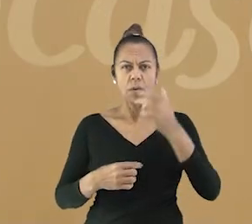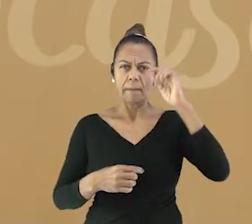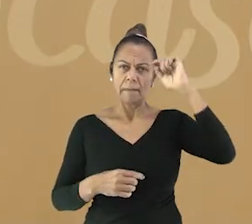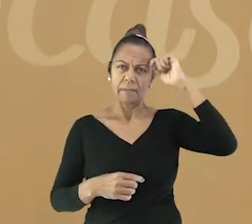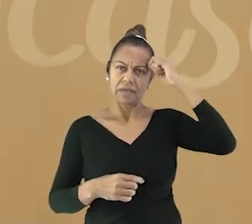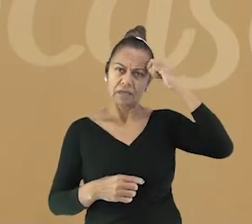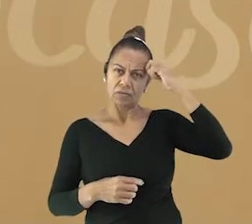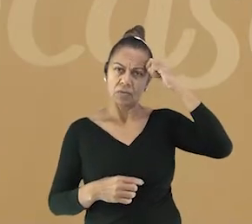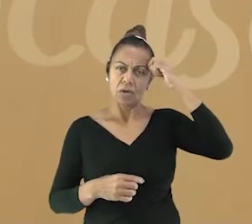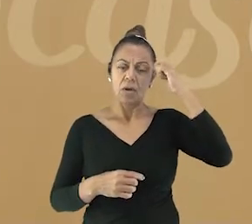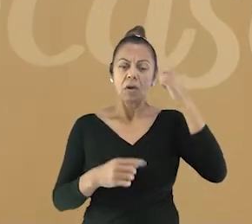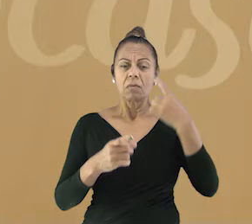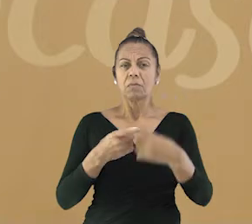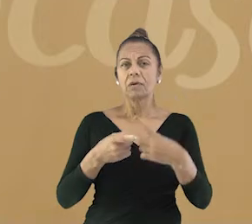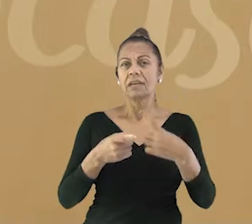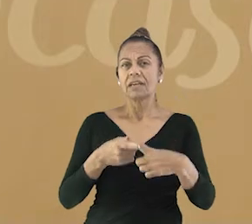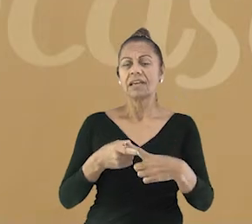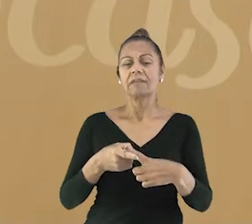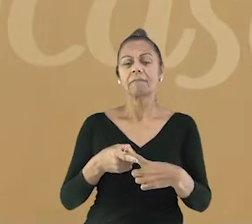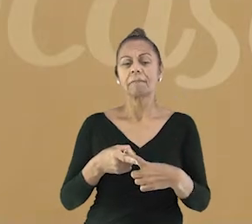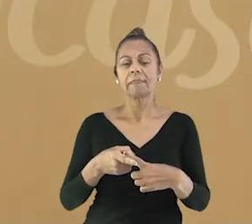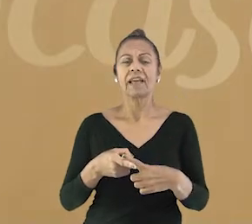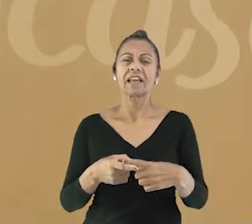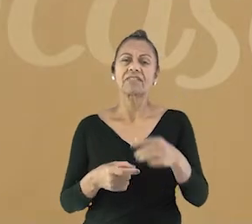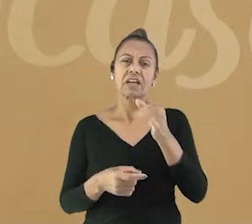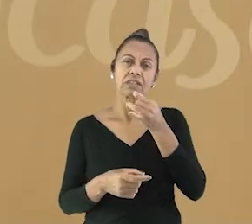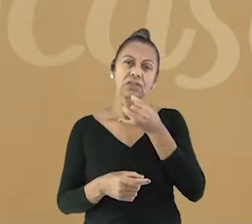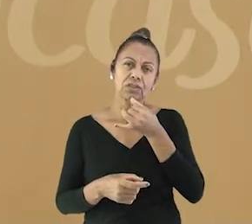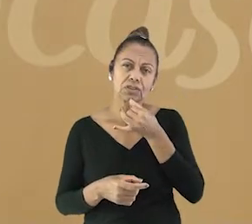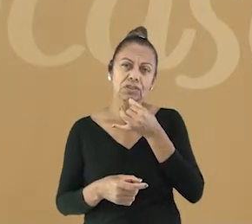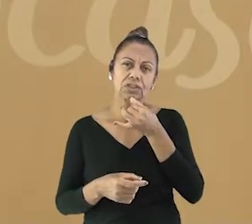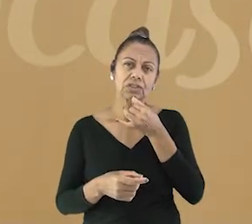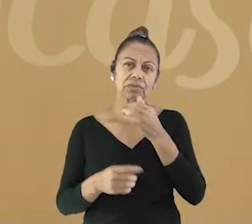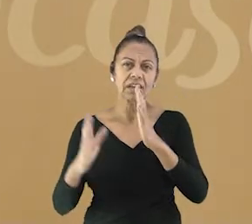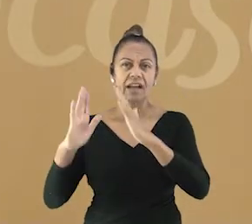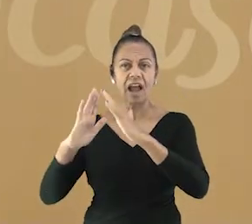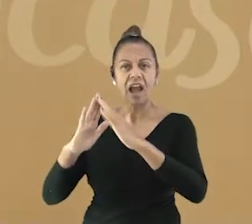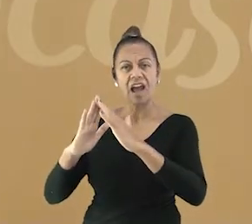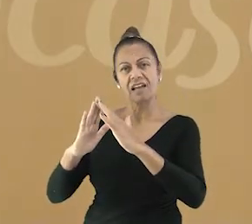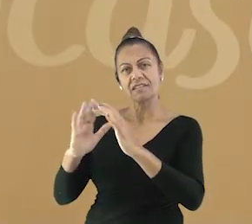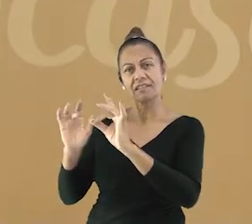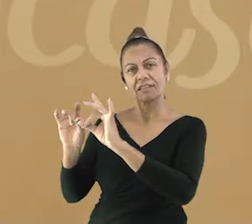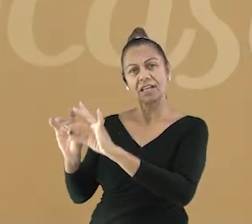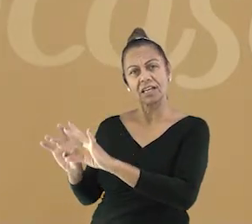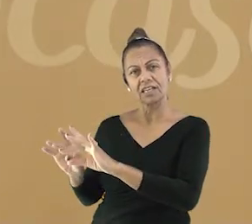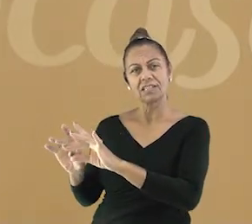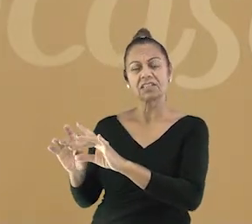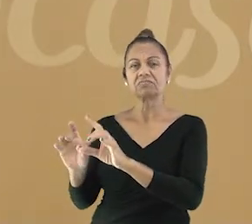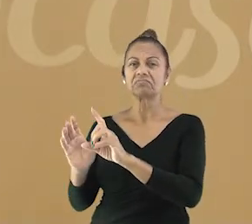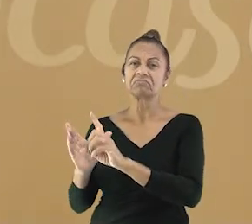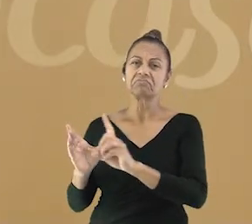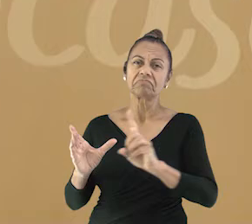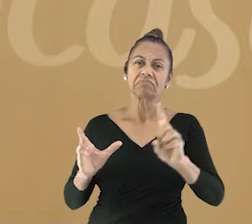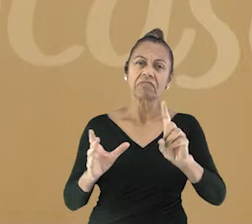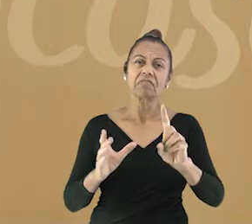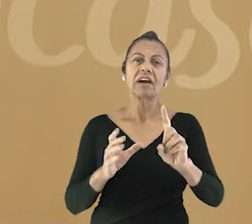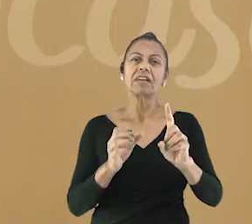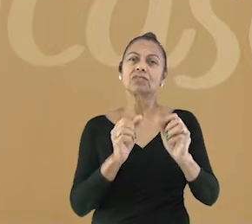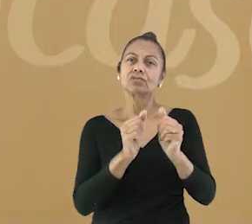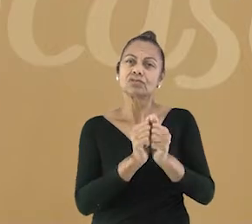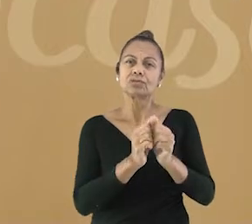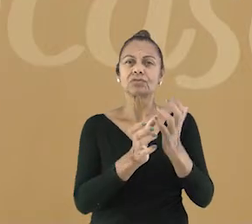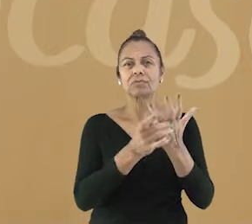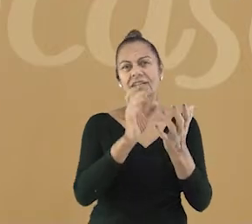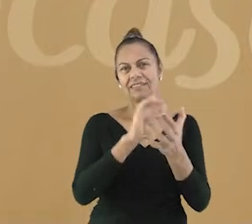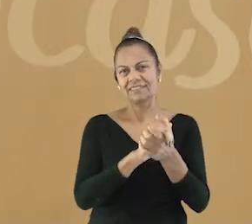de 1940, a noiva se casava de vestido preto, e uma das teorias sobre isso é porque ela ficava